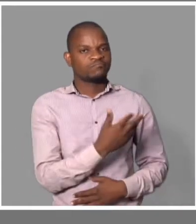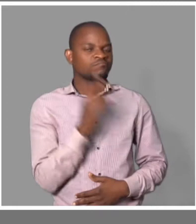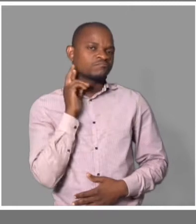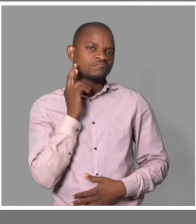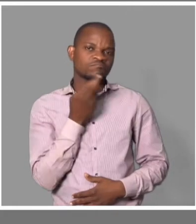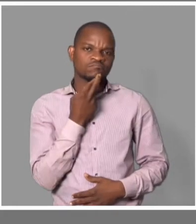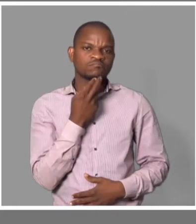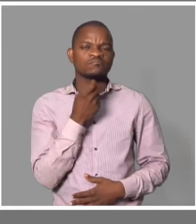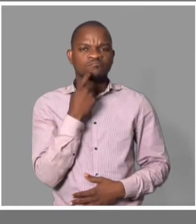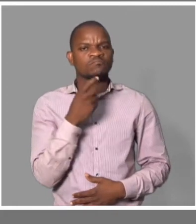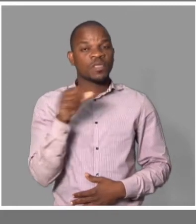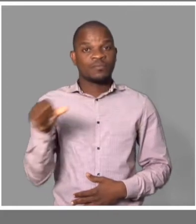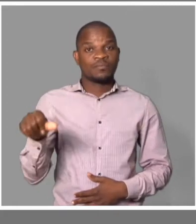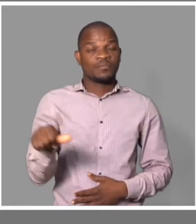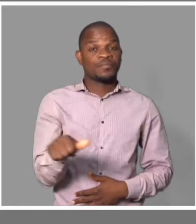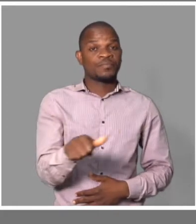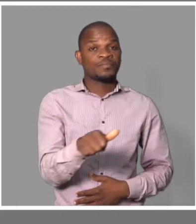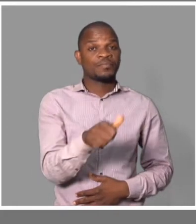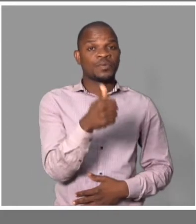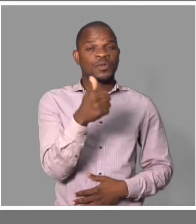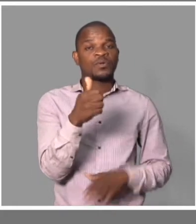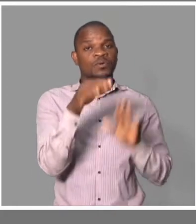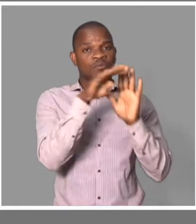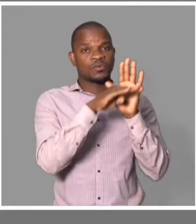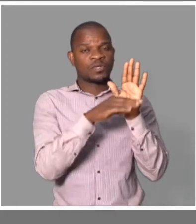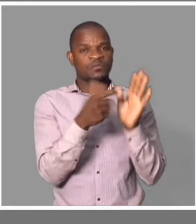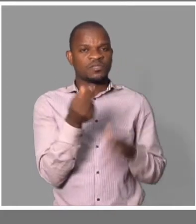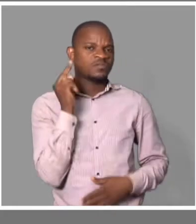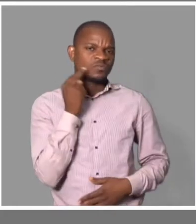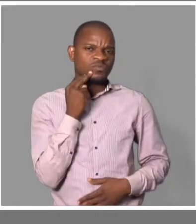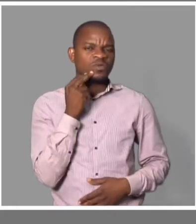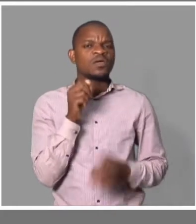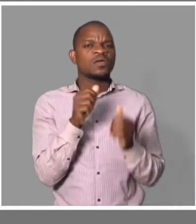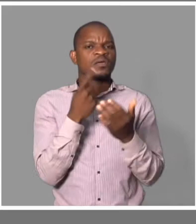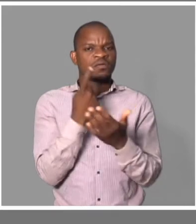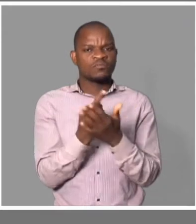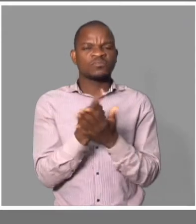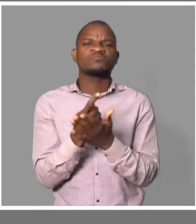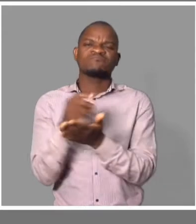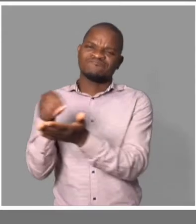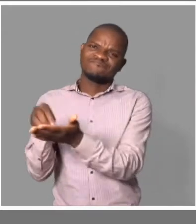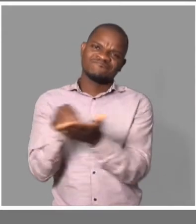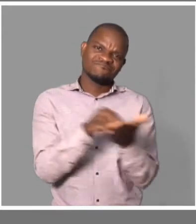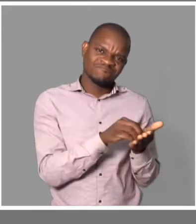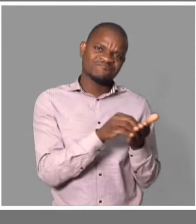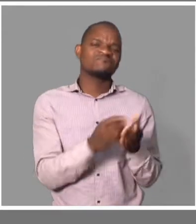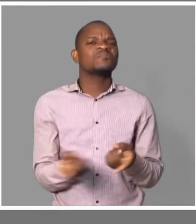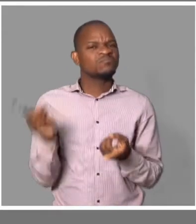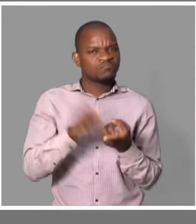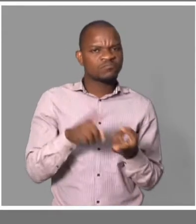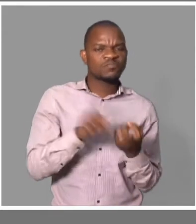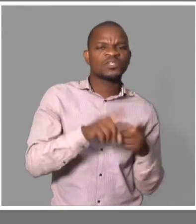Para melhorar o programa, eu acho que deveria ter mais programas de